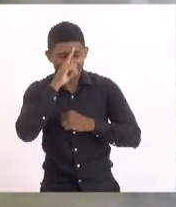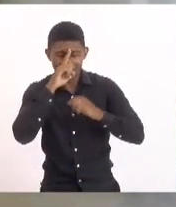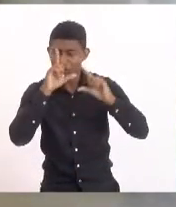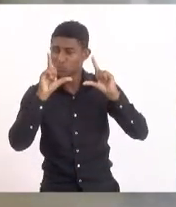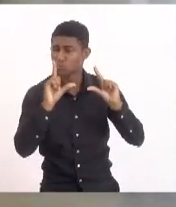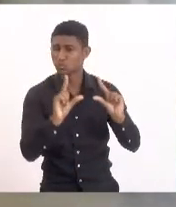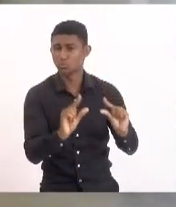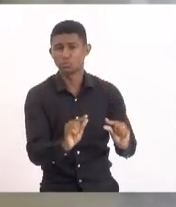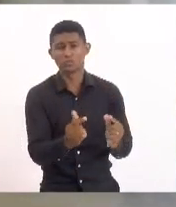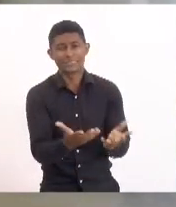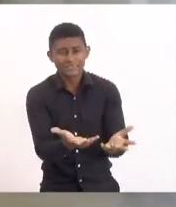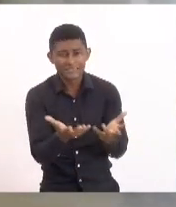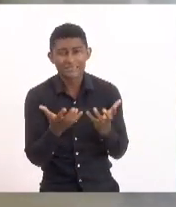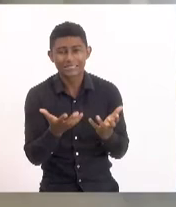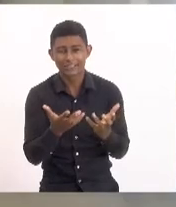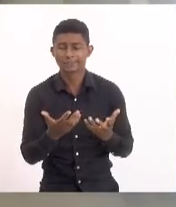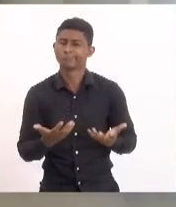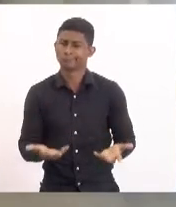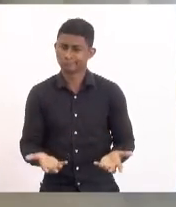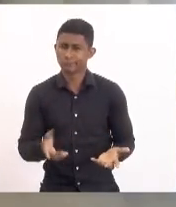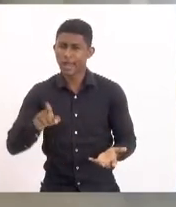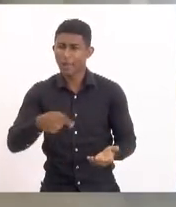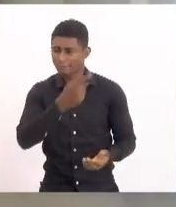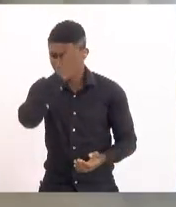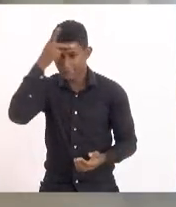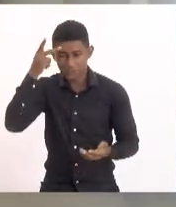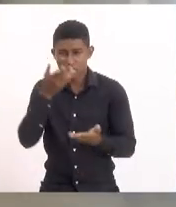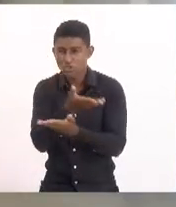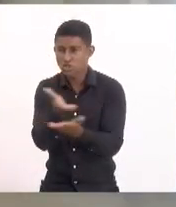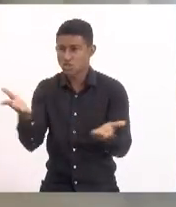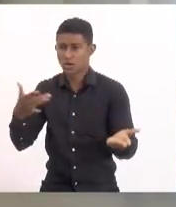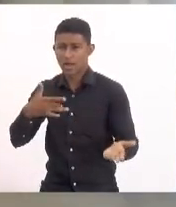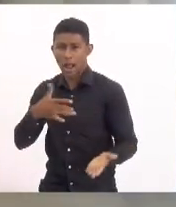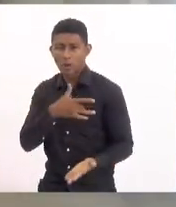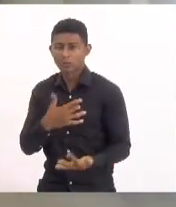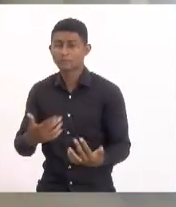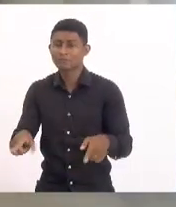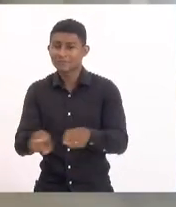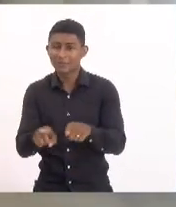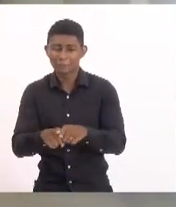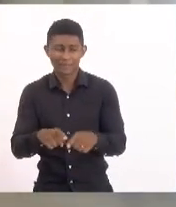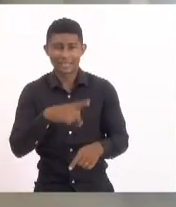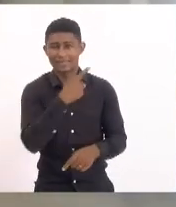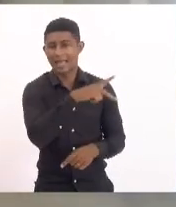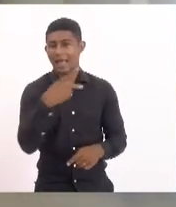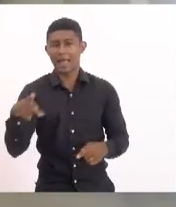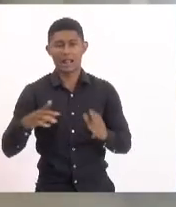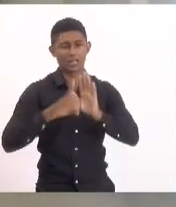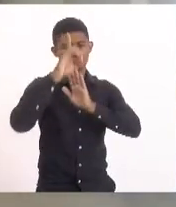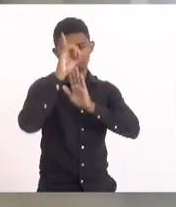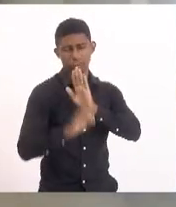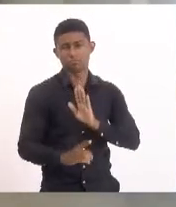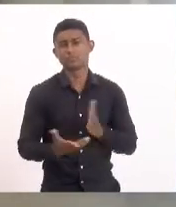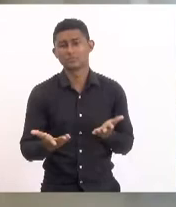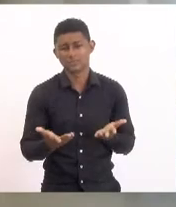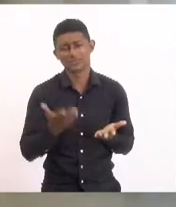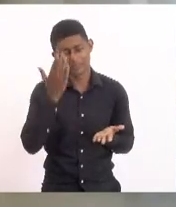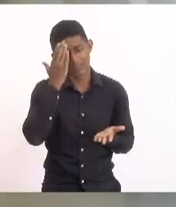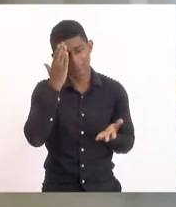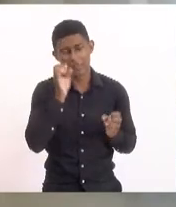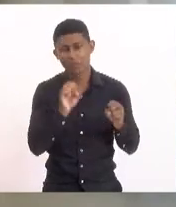impactos na vida das pessoas, tanto na saúde das pessoas, quanto nos direitos das pessoas, onde o direito à educação é um